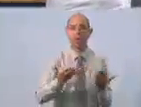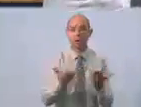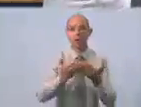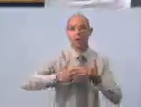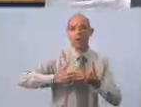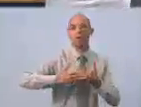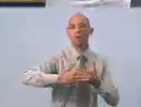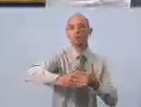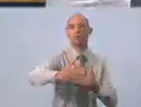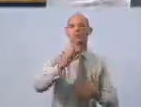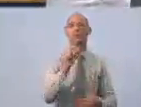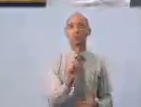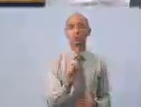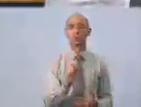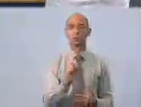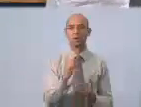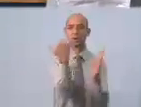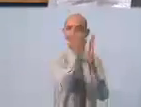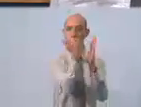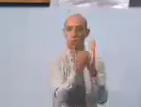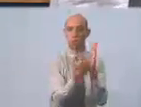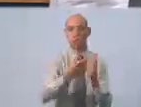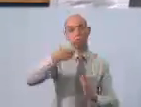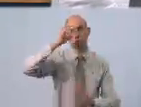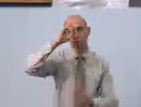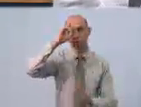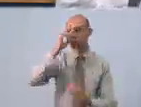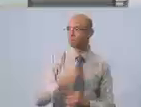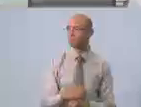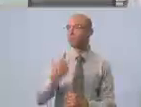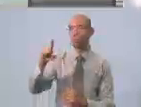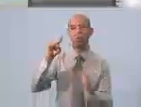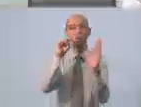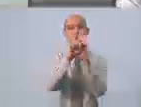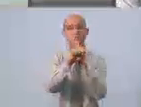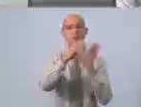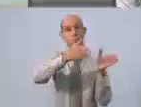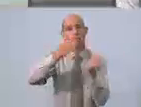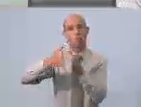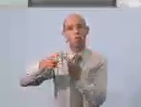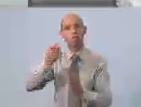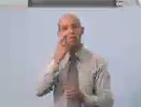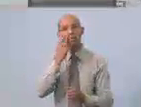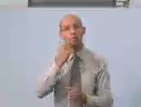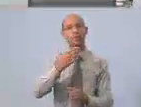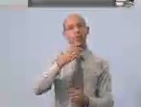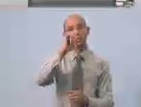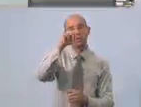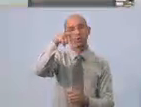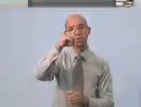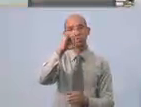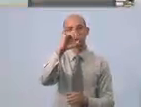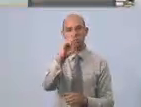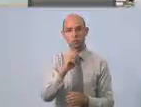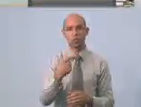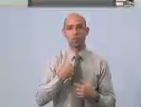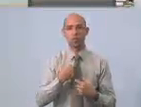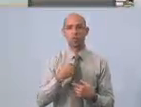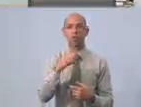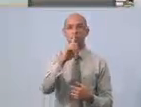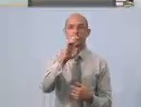passemos à ordem do dia. Pela ordem, vereador Índio de Cumbica. Pelo Democrata, esse